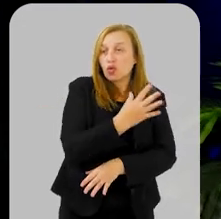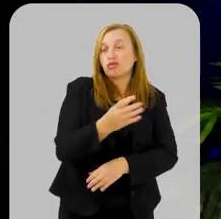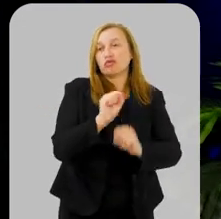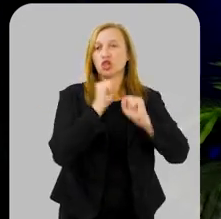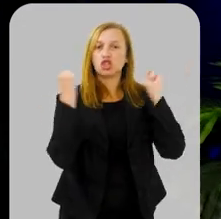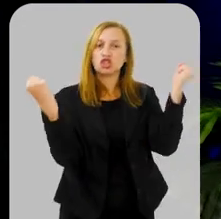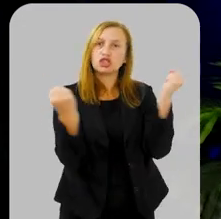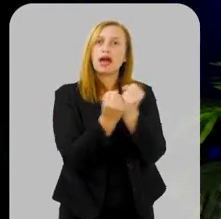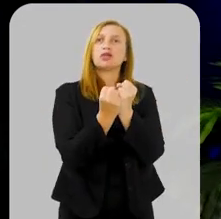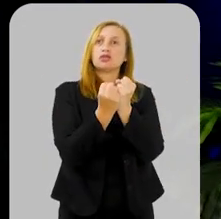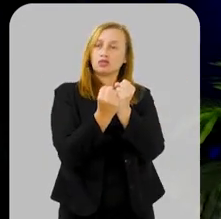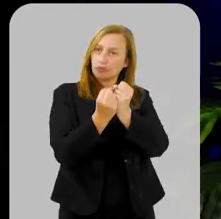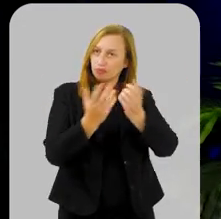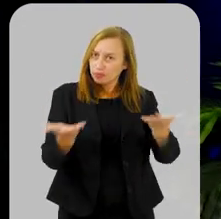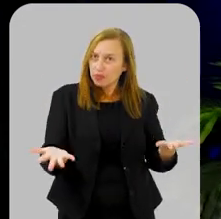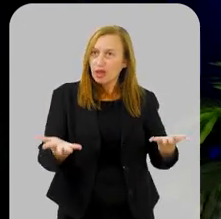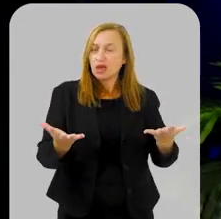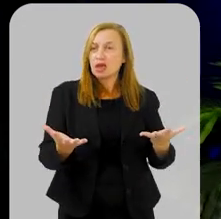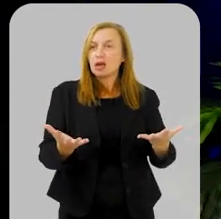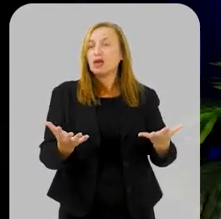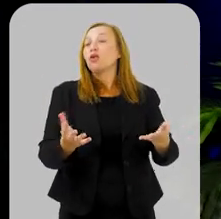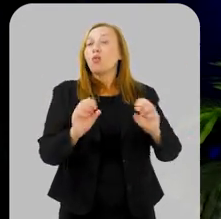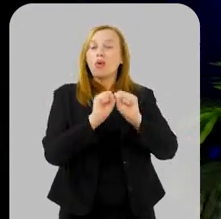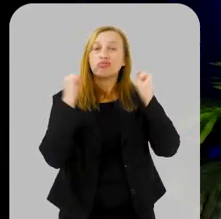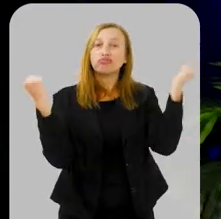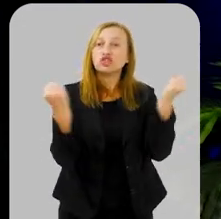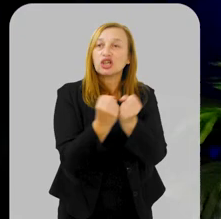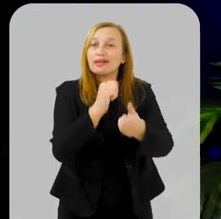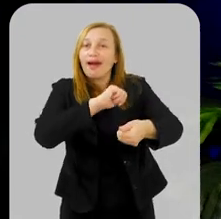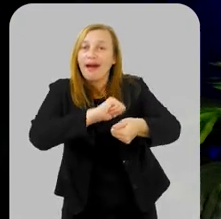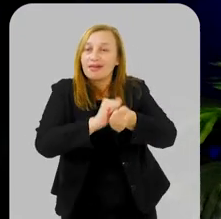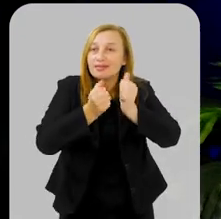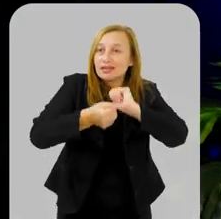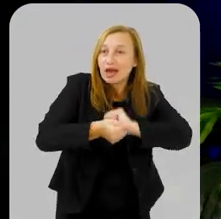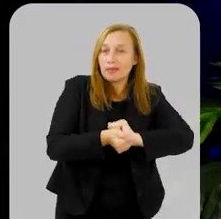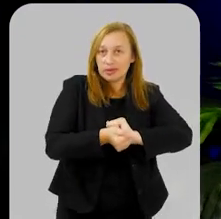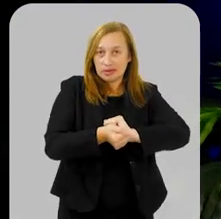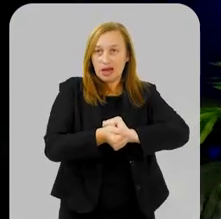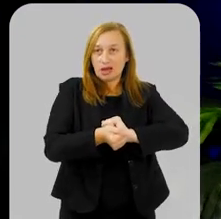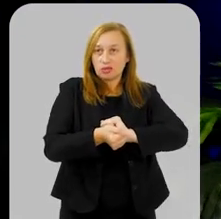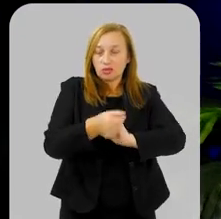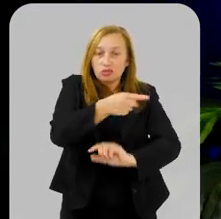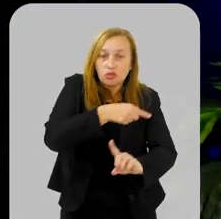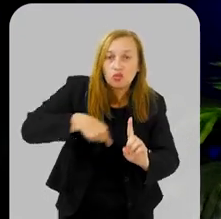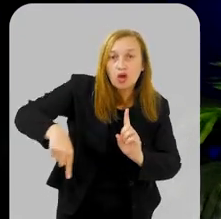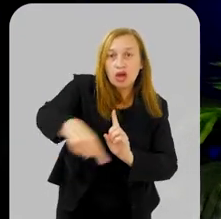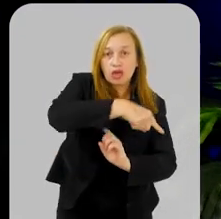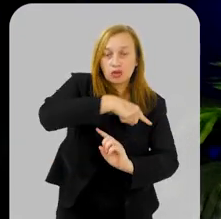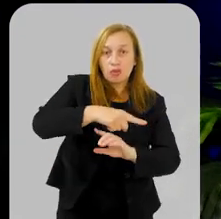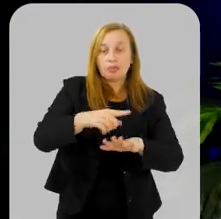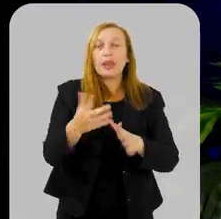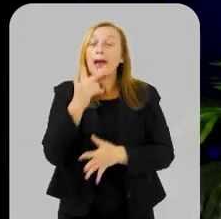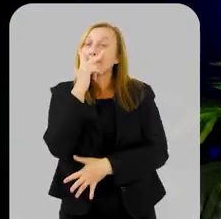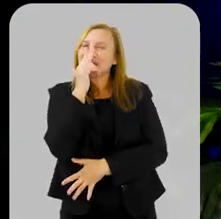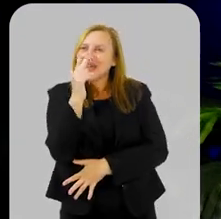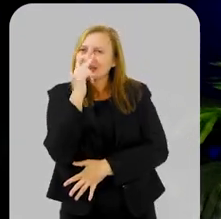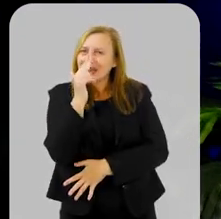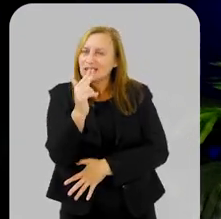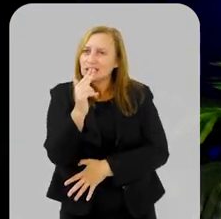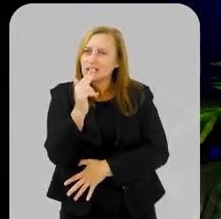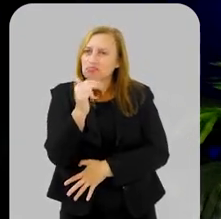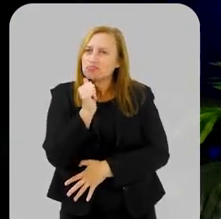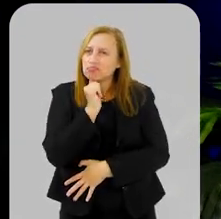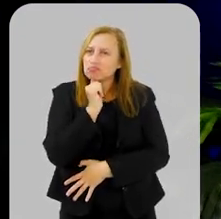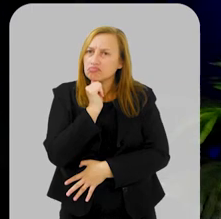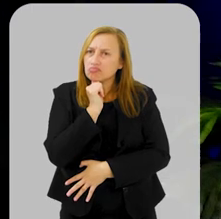urbanístico, um novo estádio. Seria um estádio com uma reabilitação do seu entorno. Então, me